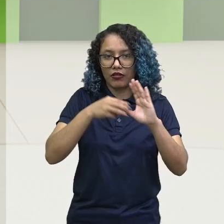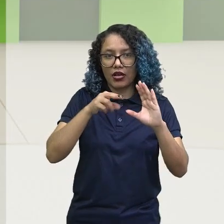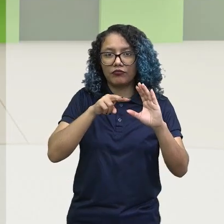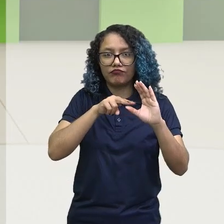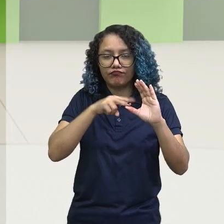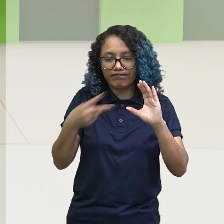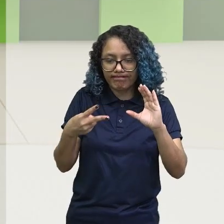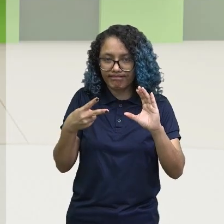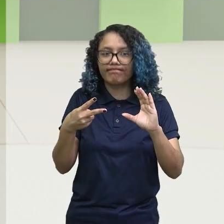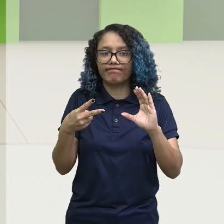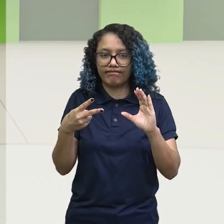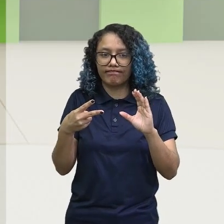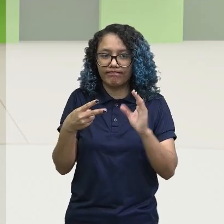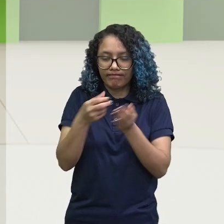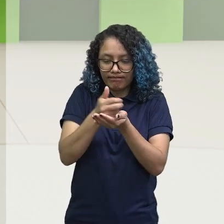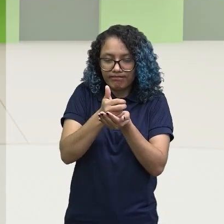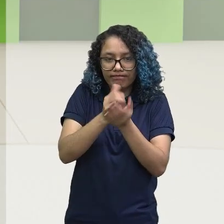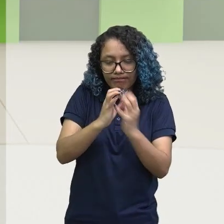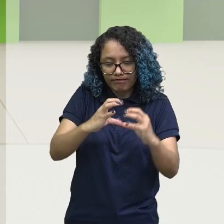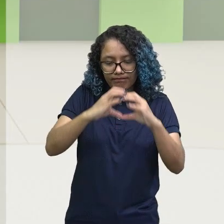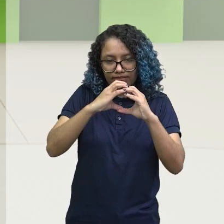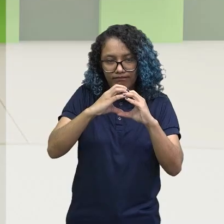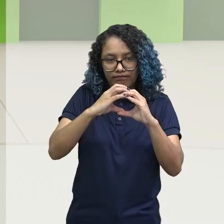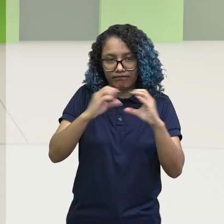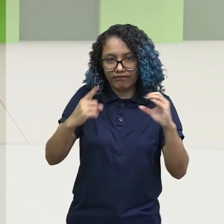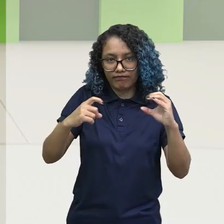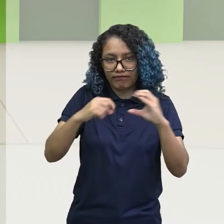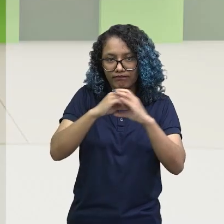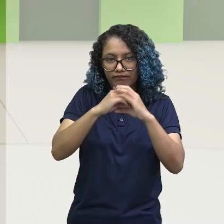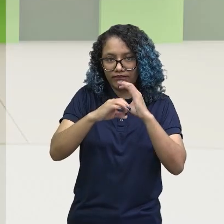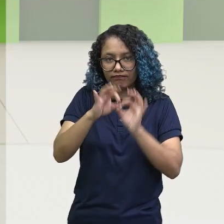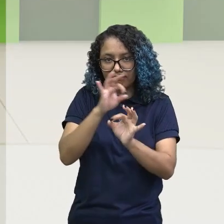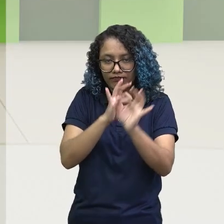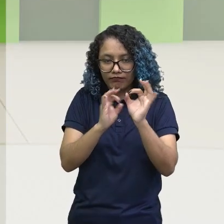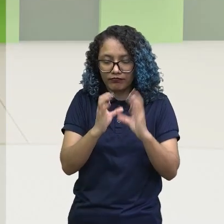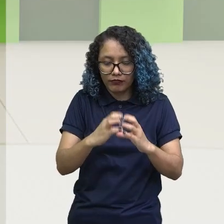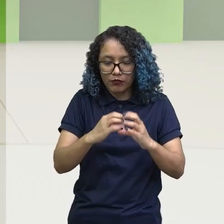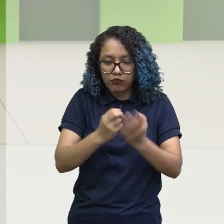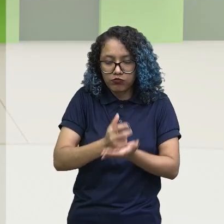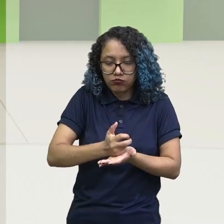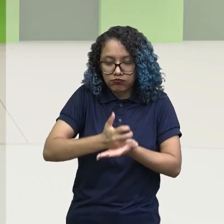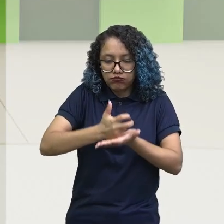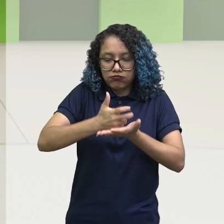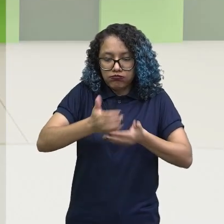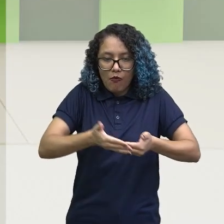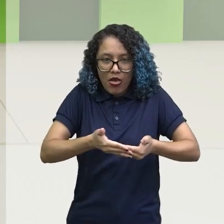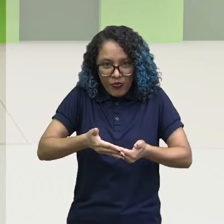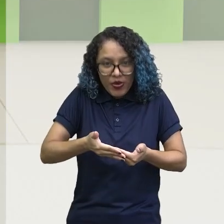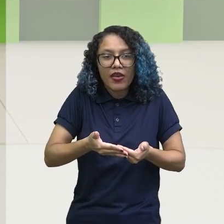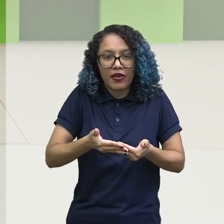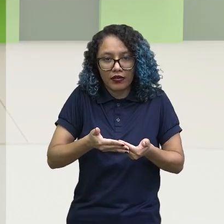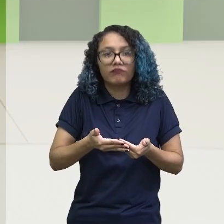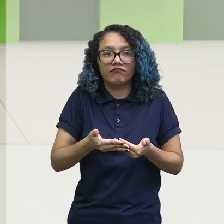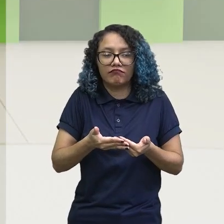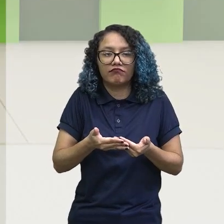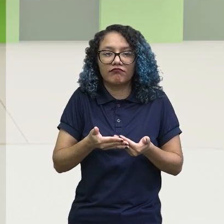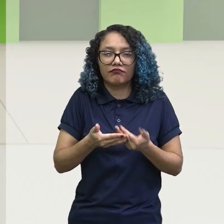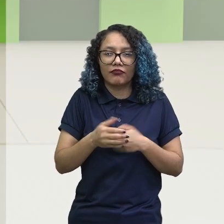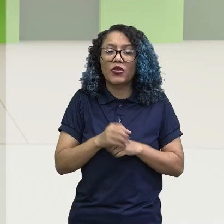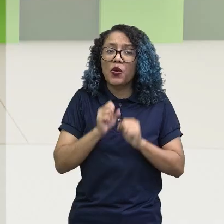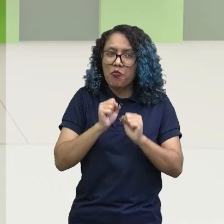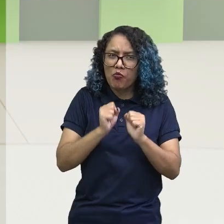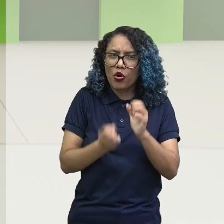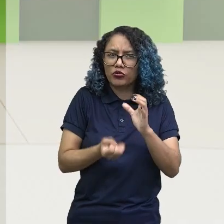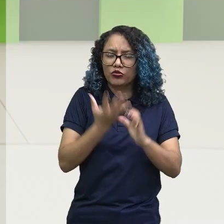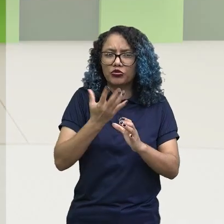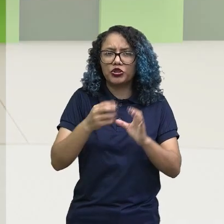são retiradas desse momento do desenvolvimento do embrião, e essas aí elas conseguem se originar em diversas células